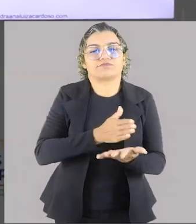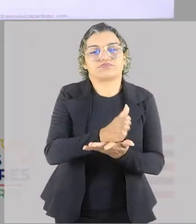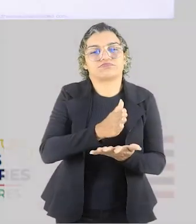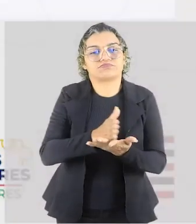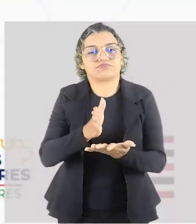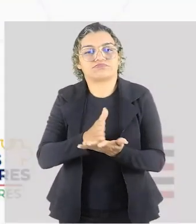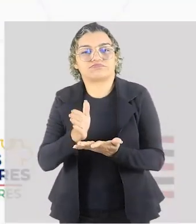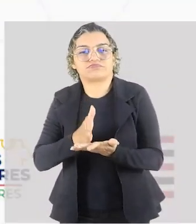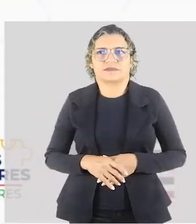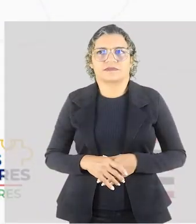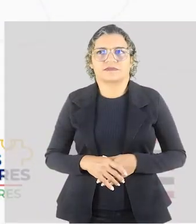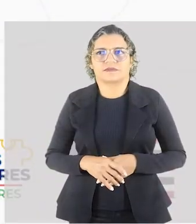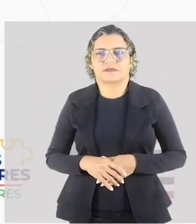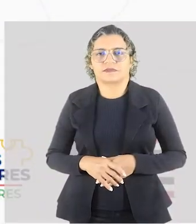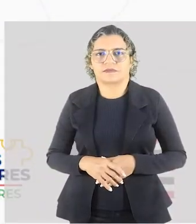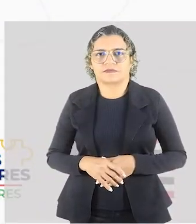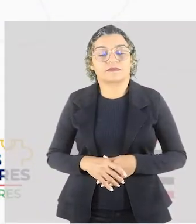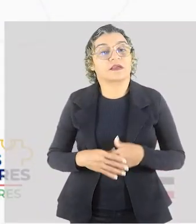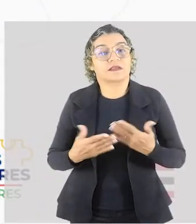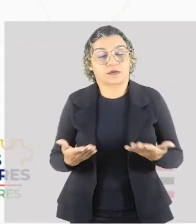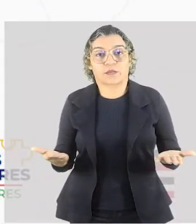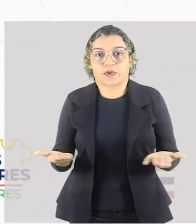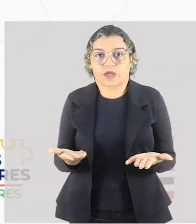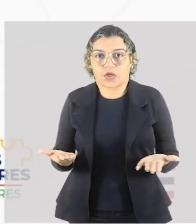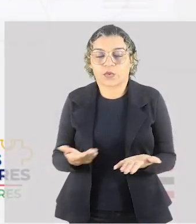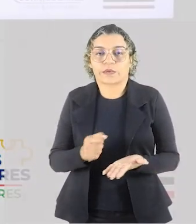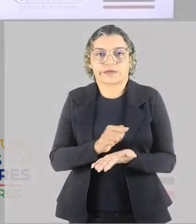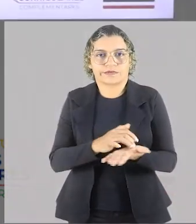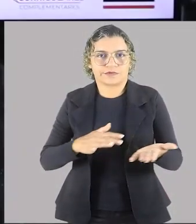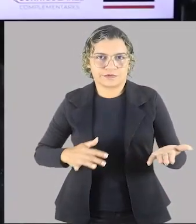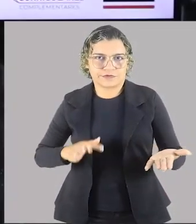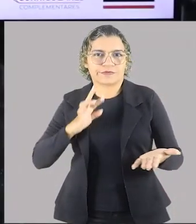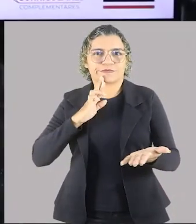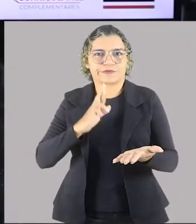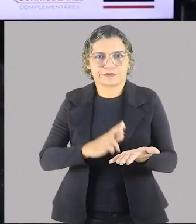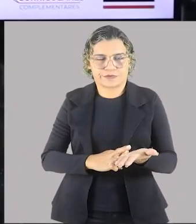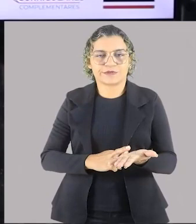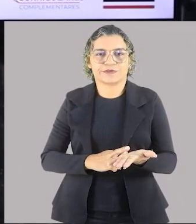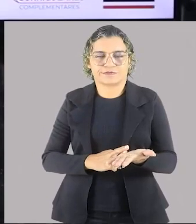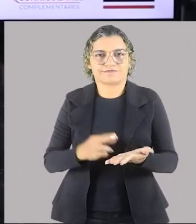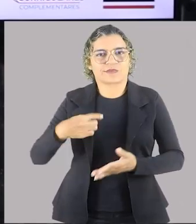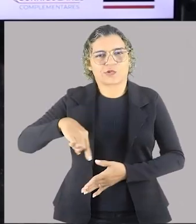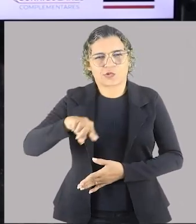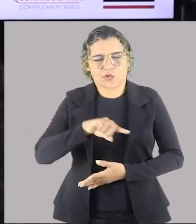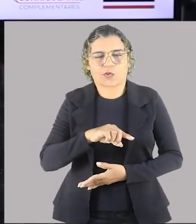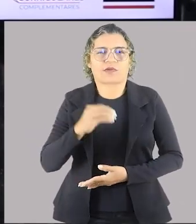melhorar esses valores. E vamos lá para a resolução do nosso exercício para a